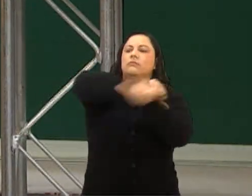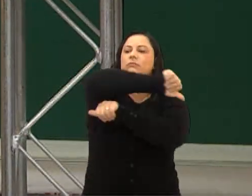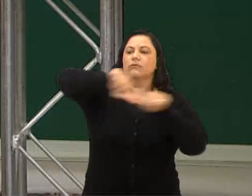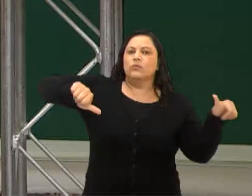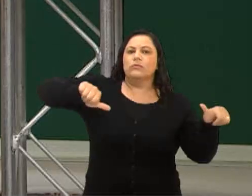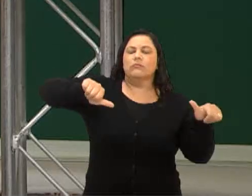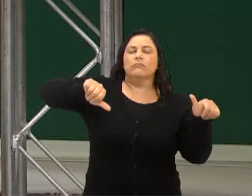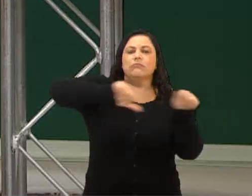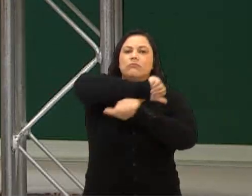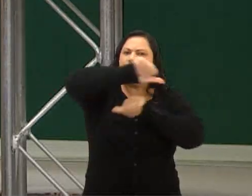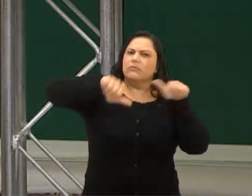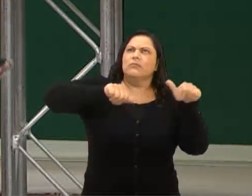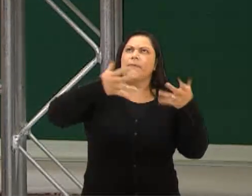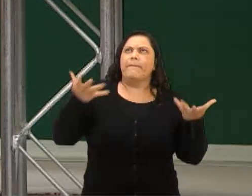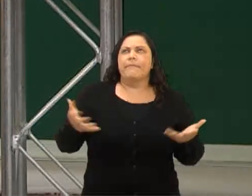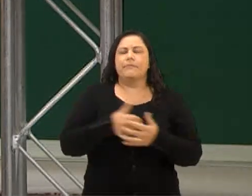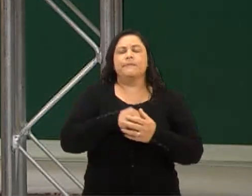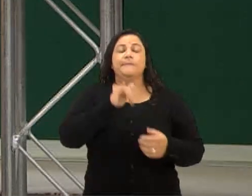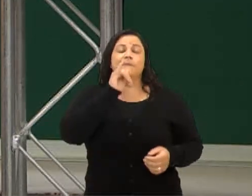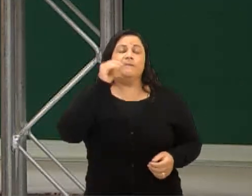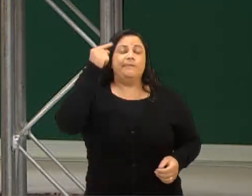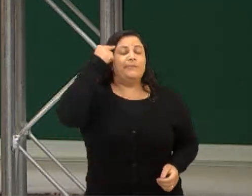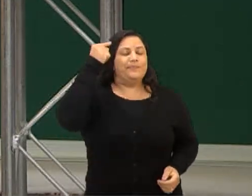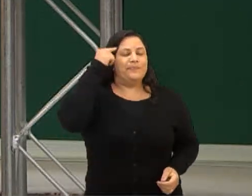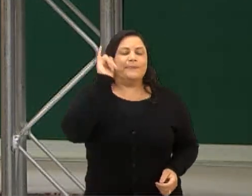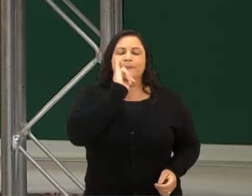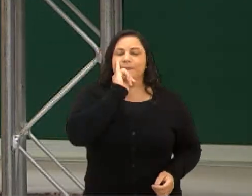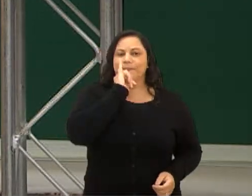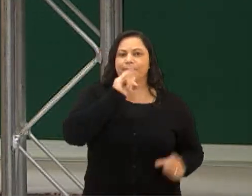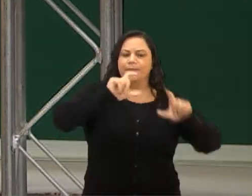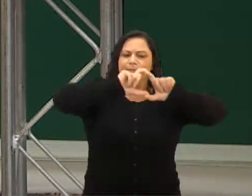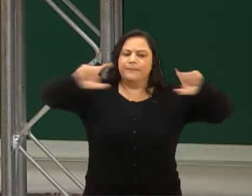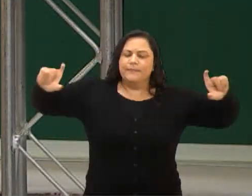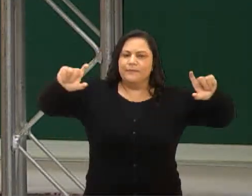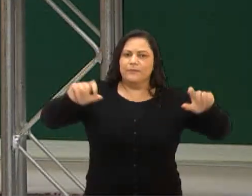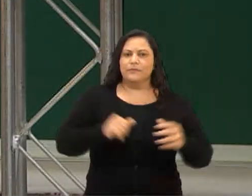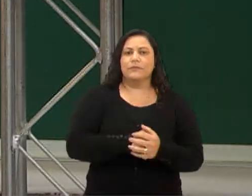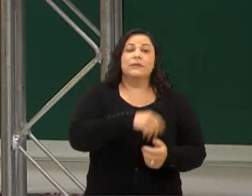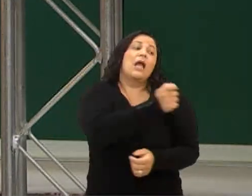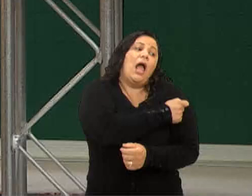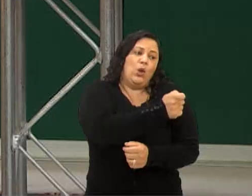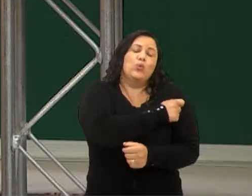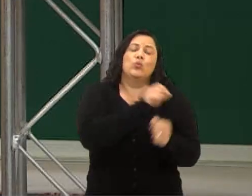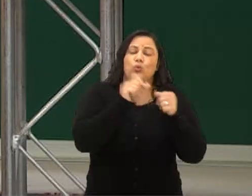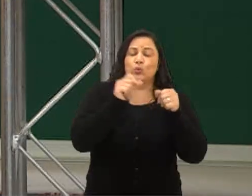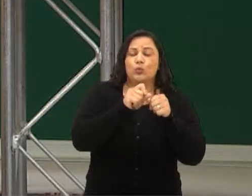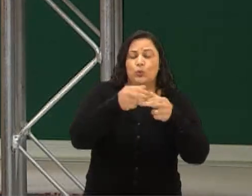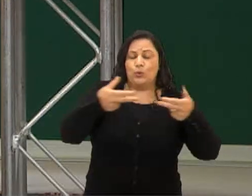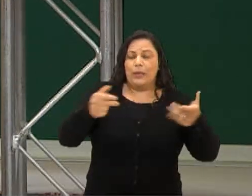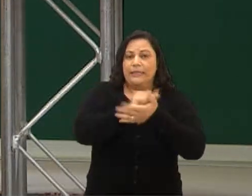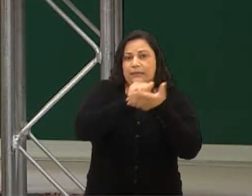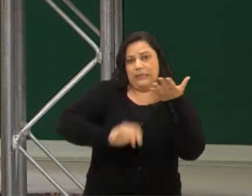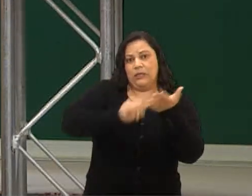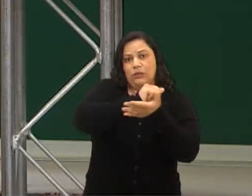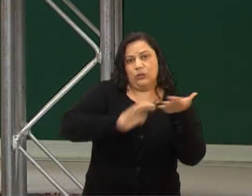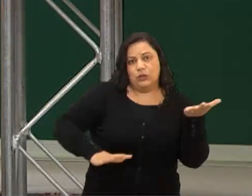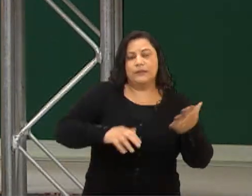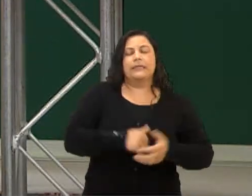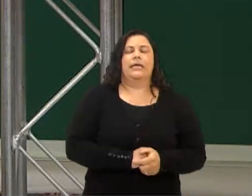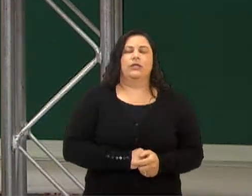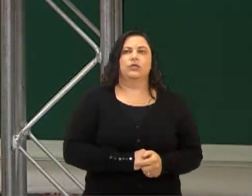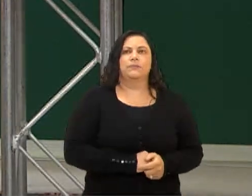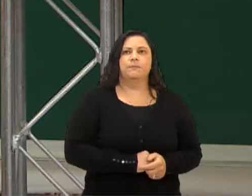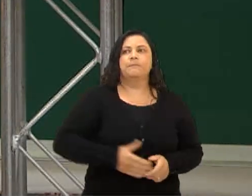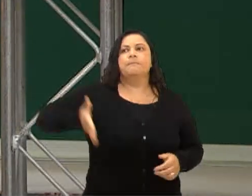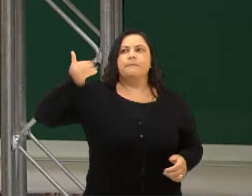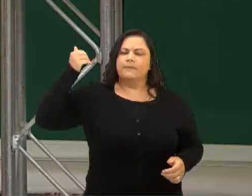aqui, pensando numa frase, né, os alunos fazem as lições. No pretérito perfeito ficaria, os alunos